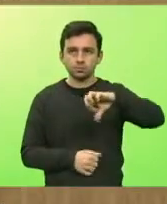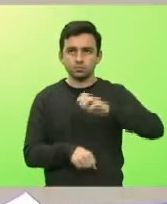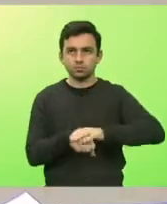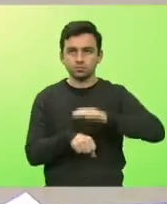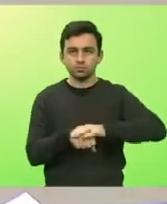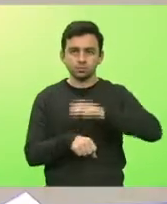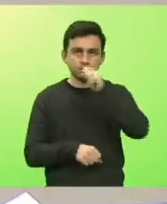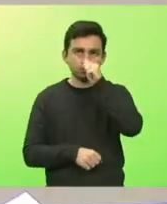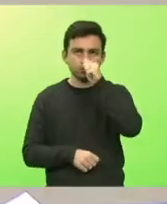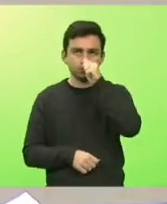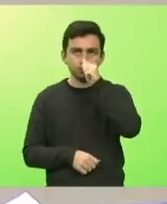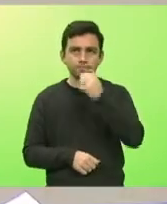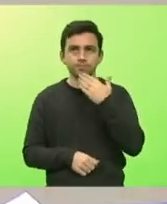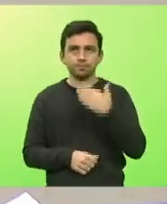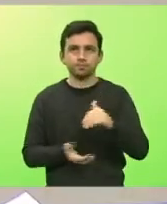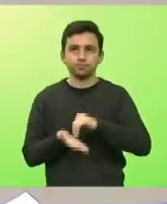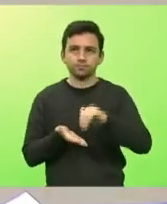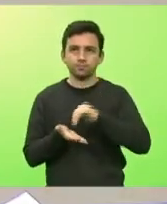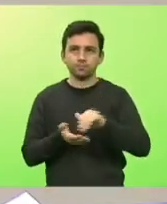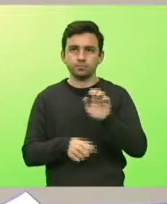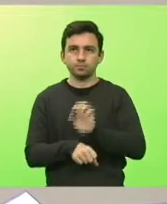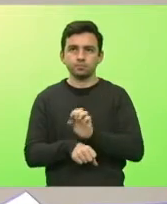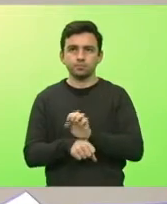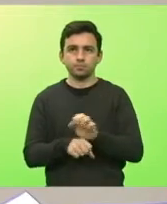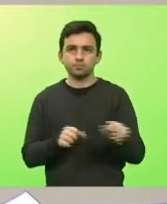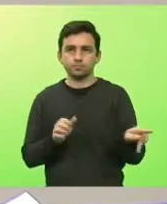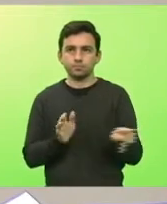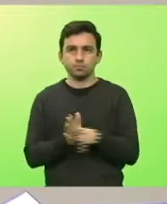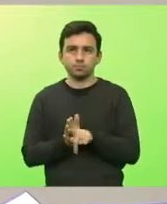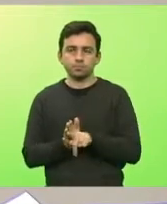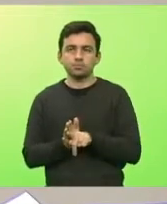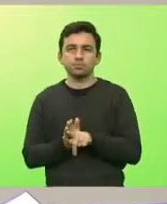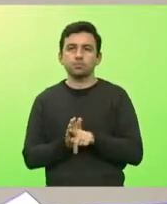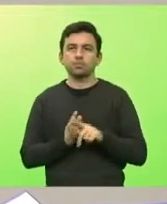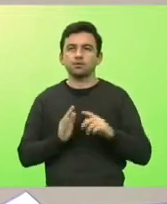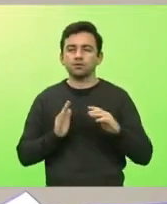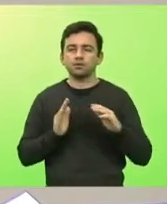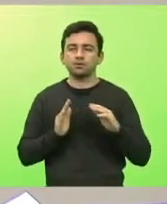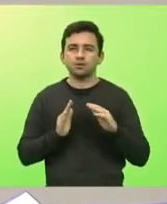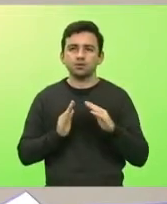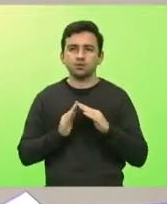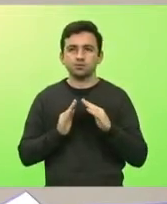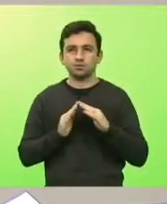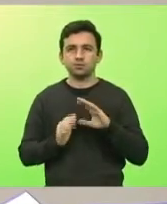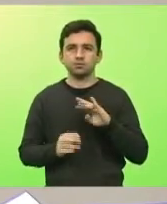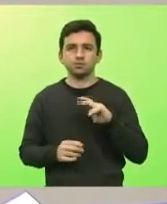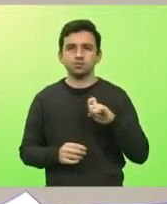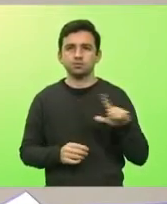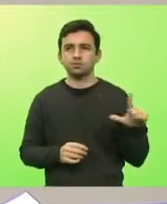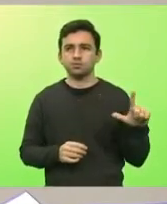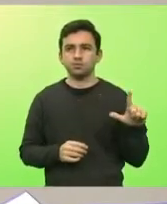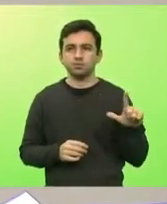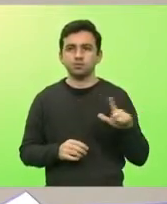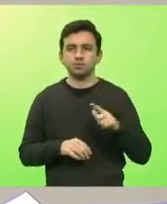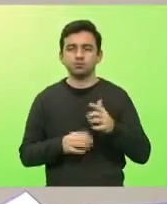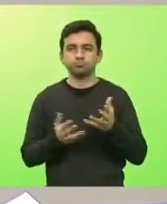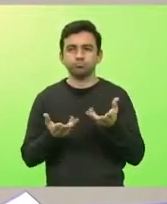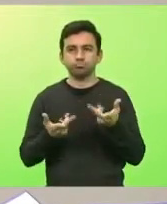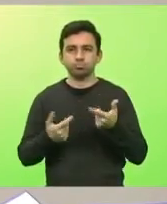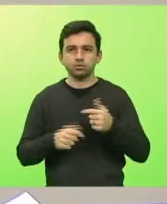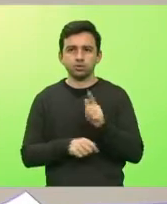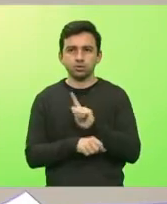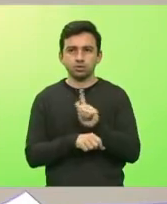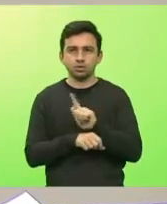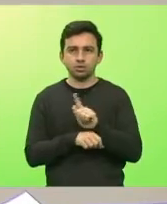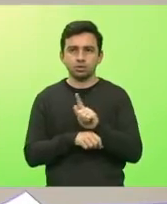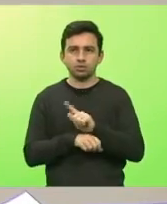Amin, solicitando ao secretário de Estado da Casa Civil informações acerca da qualificação técnica do gerente de planejamento e avaliação